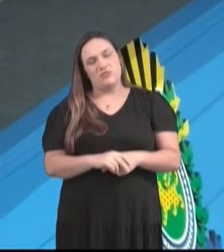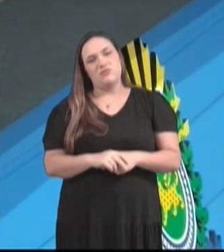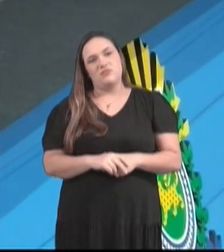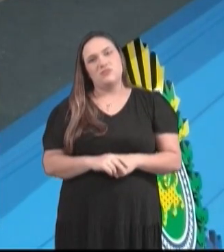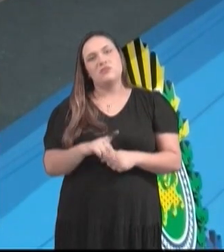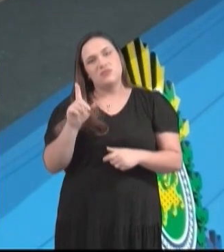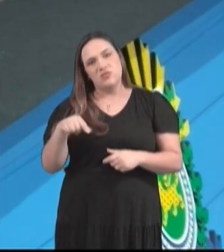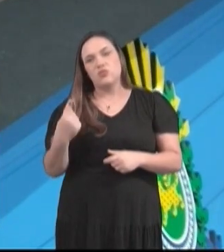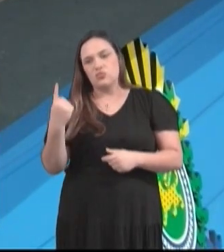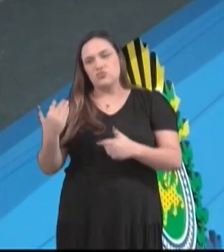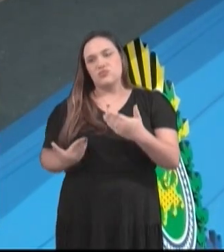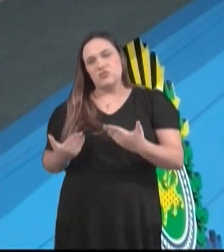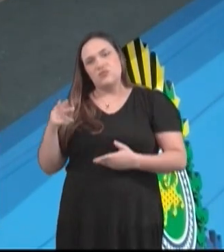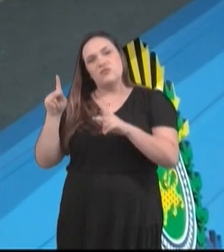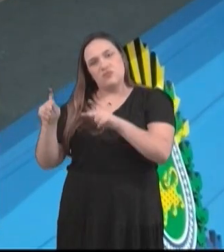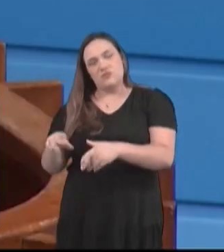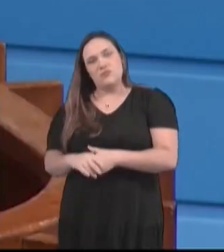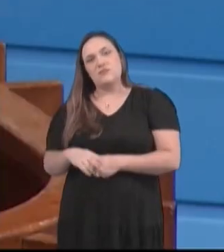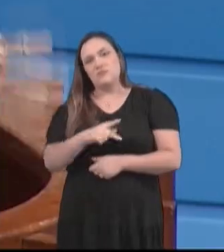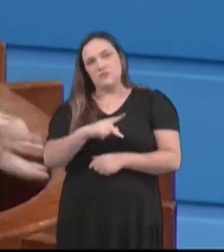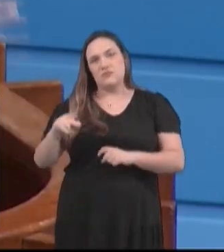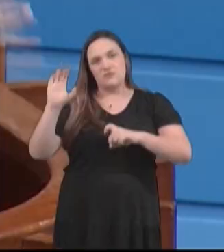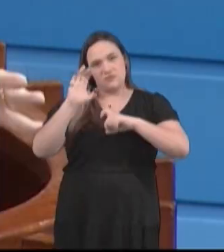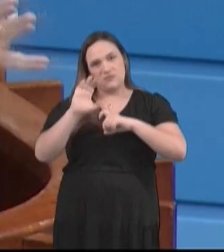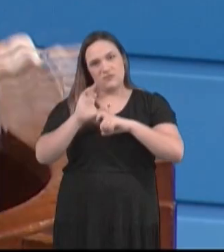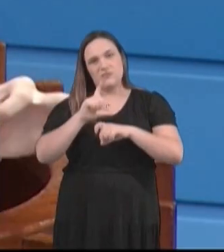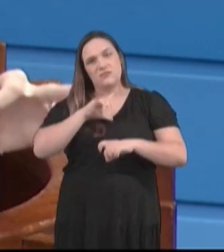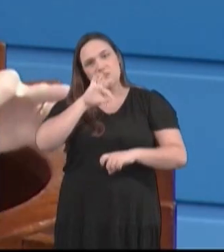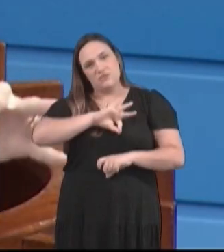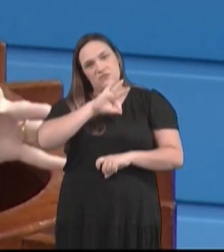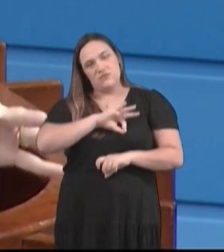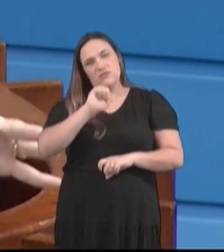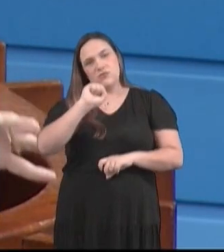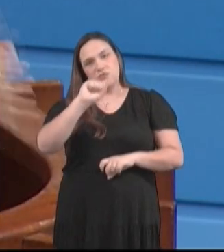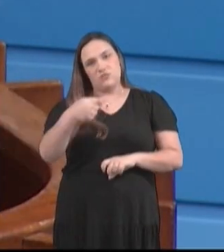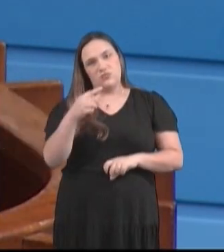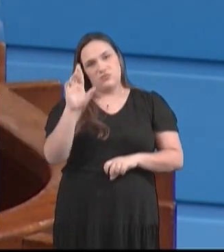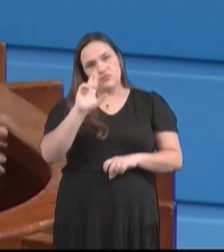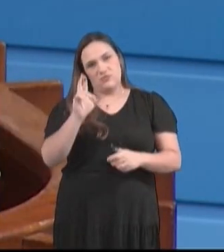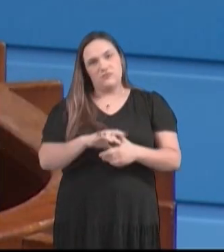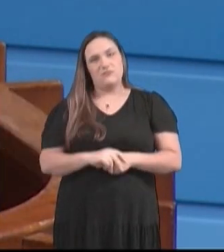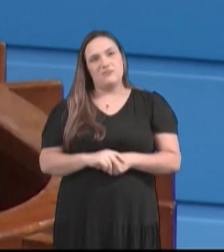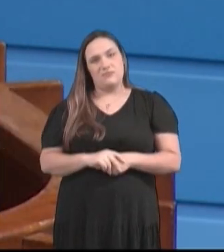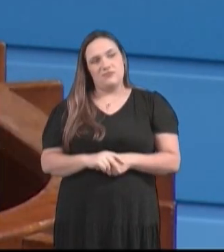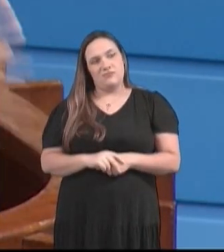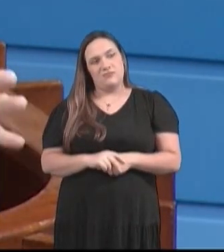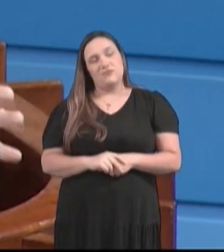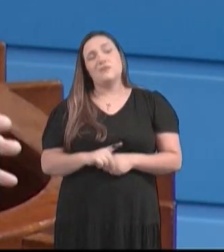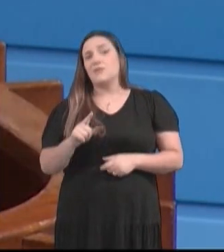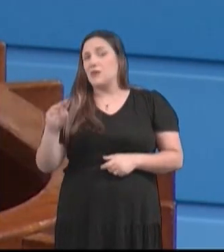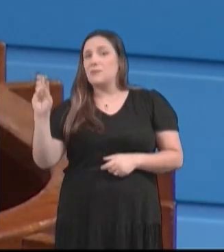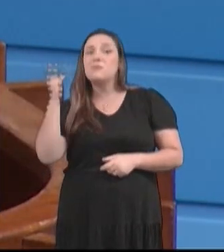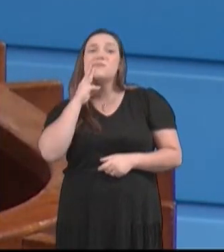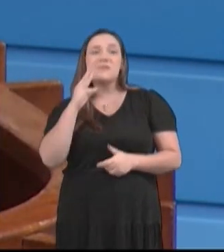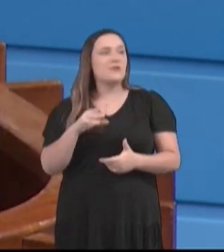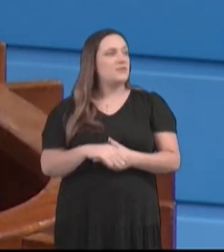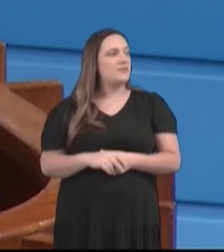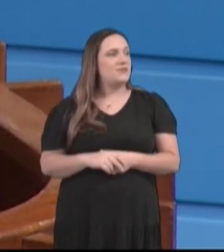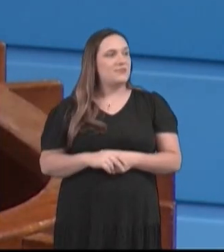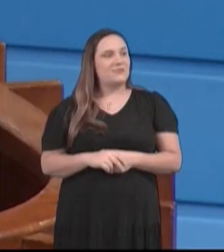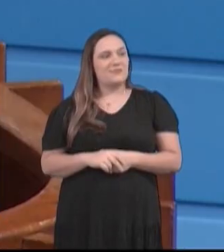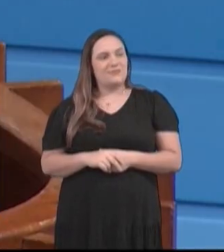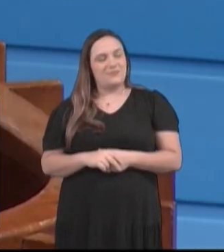enquanto um servidor que preside a CACEMES com salário de R$8.000 está milionário